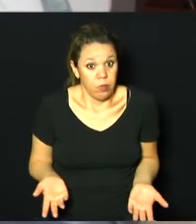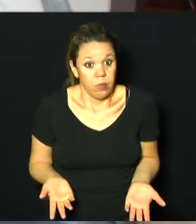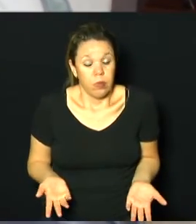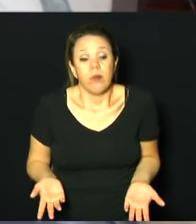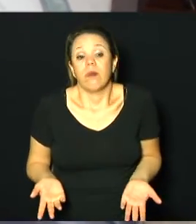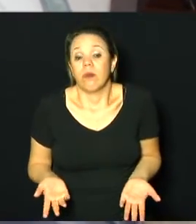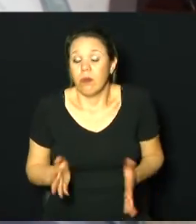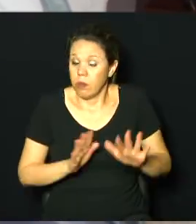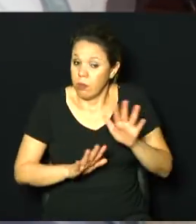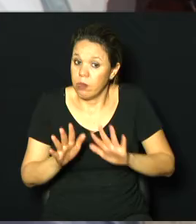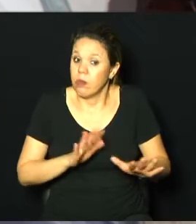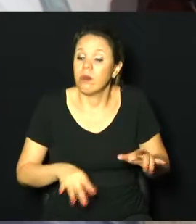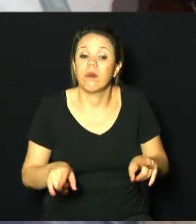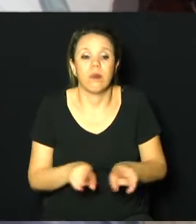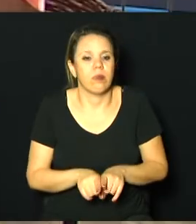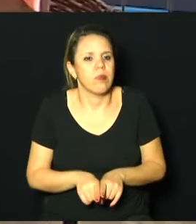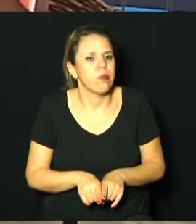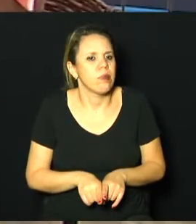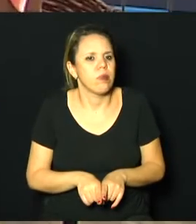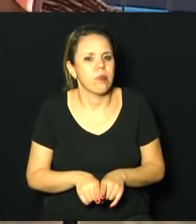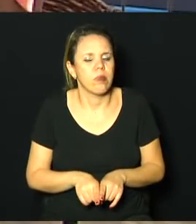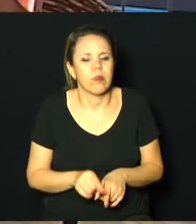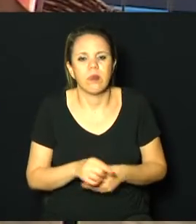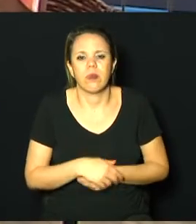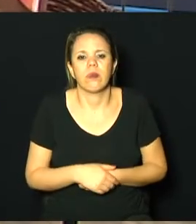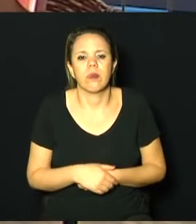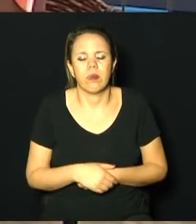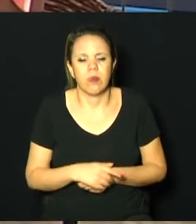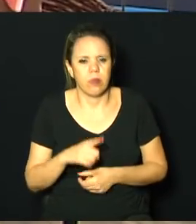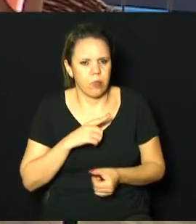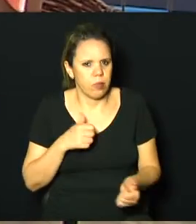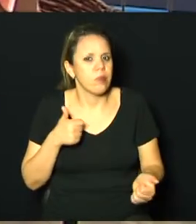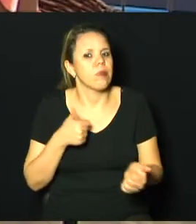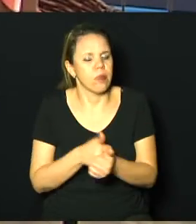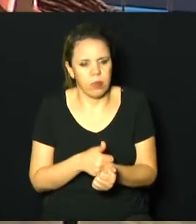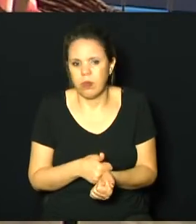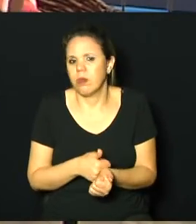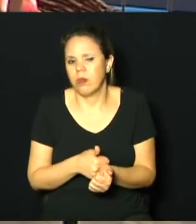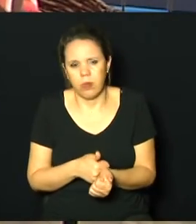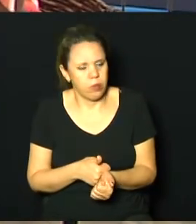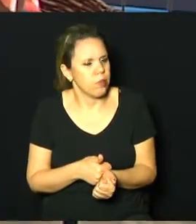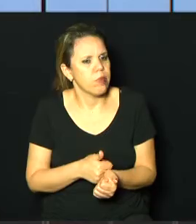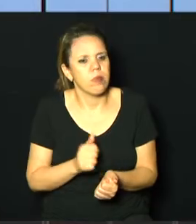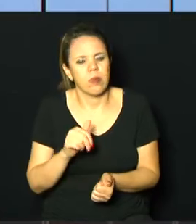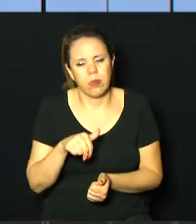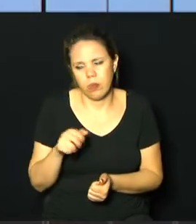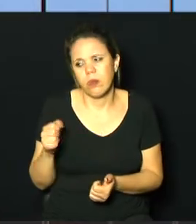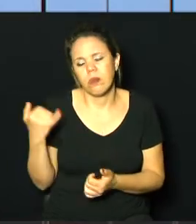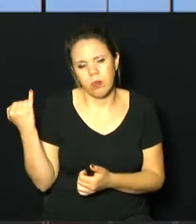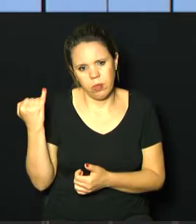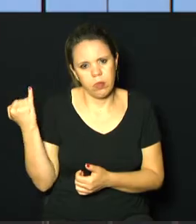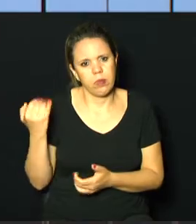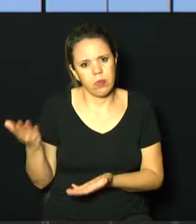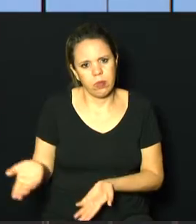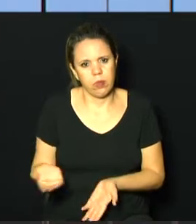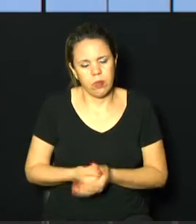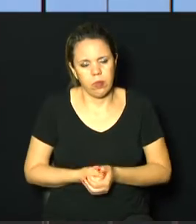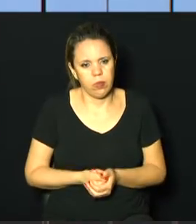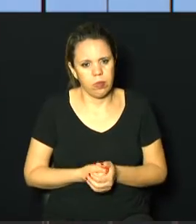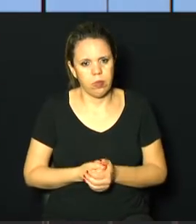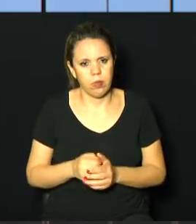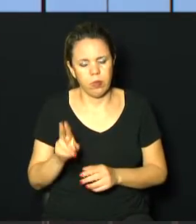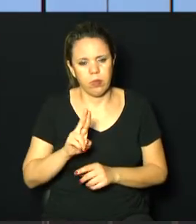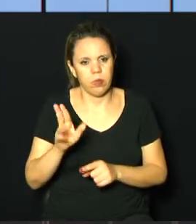Né, tem que tomar esse cuidado também para não fazer É gerar inversão. uma certa aproximação também, né, Anne? Isso é importante, Isso, né? Usar